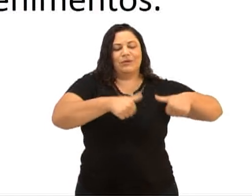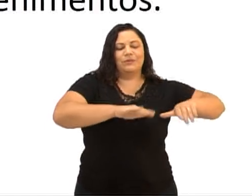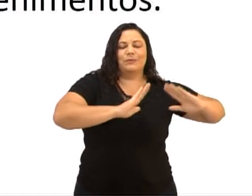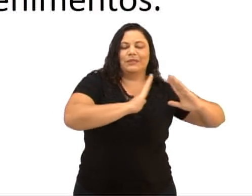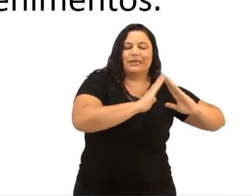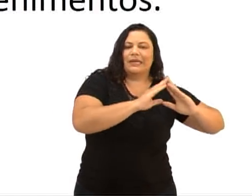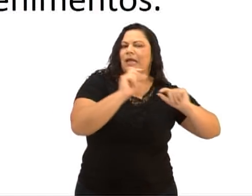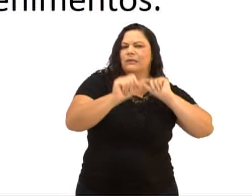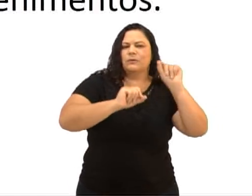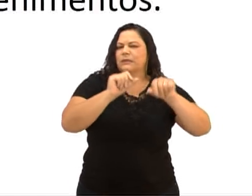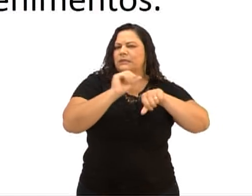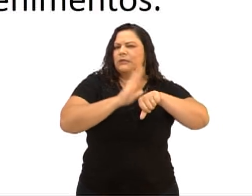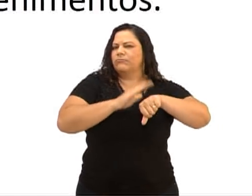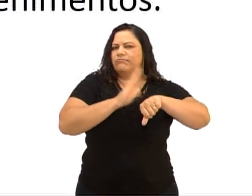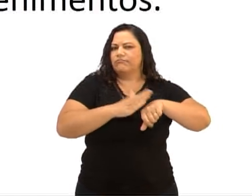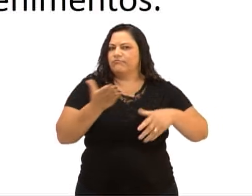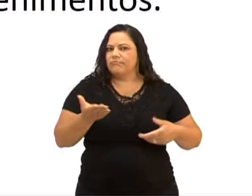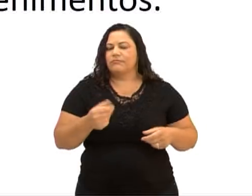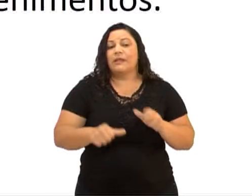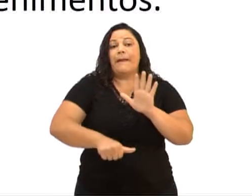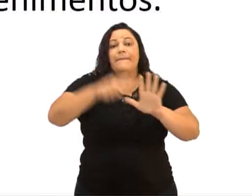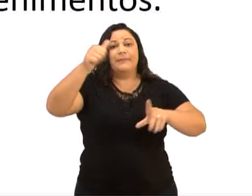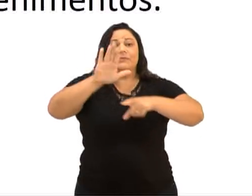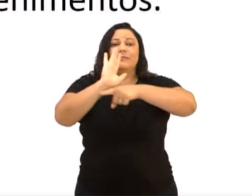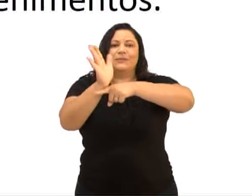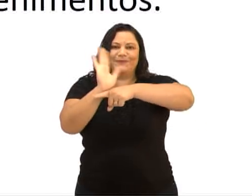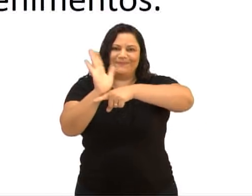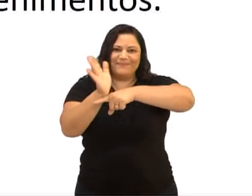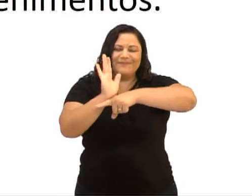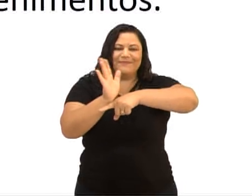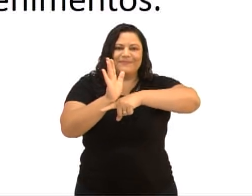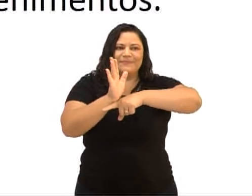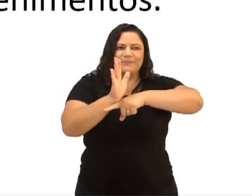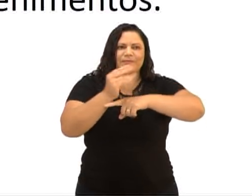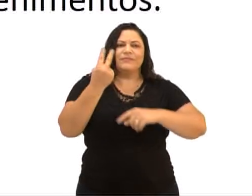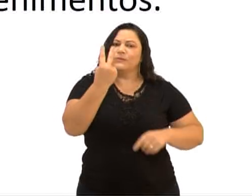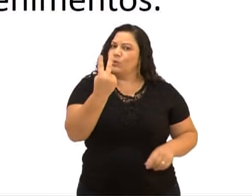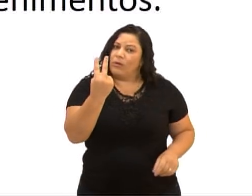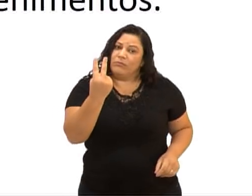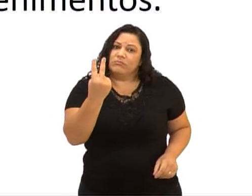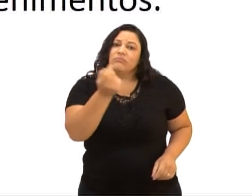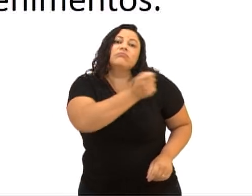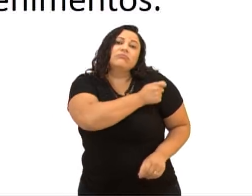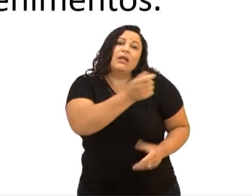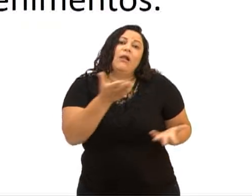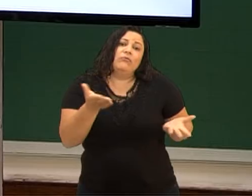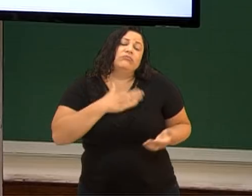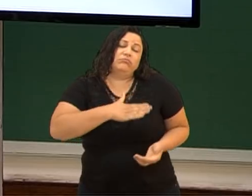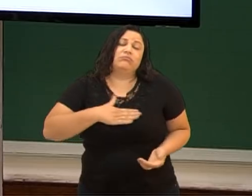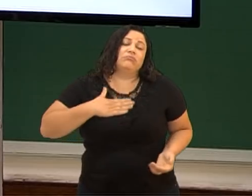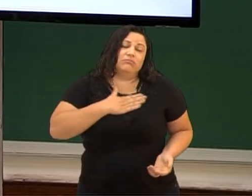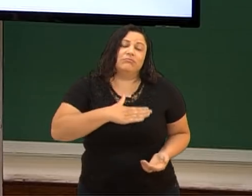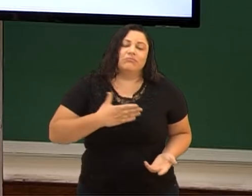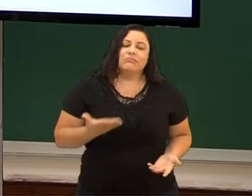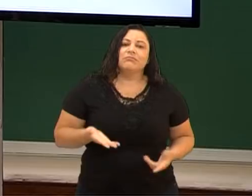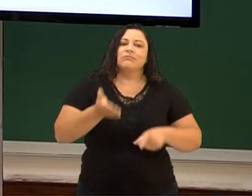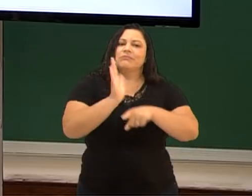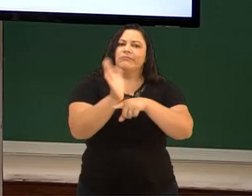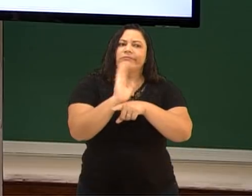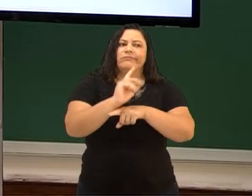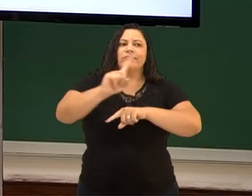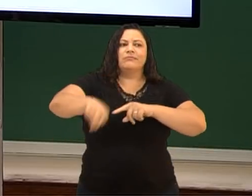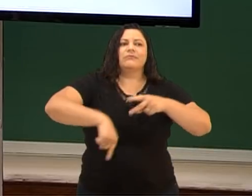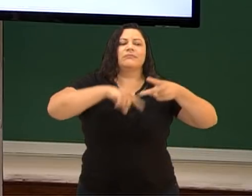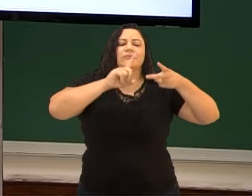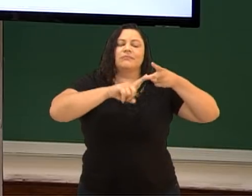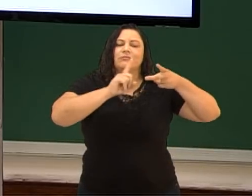foi filmes, na listagem da professora. Filmes, 2 alunos gostam de assistir filmes. O segundo que